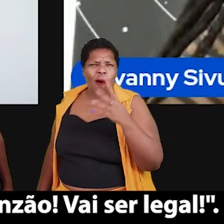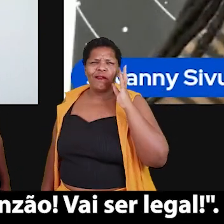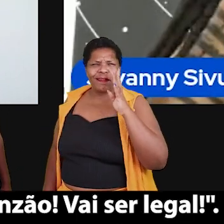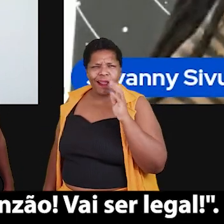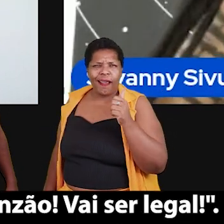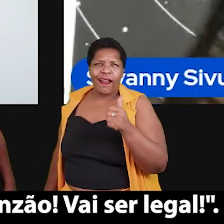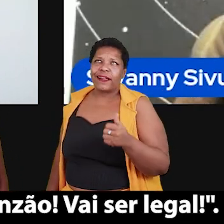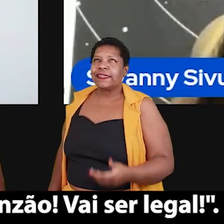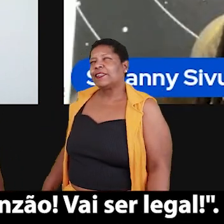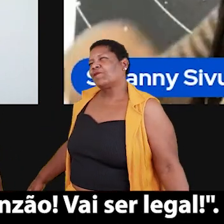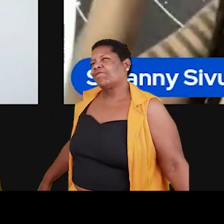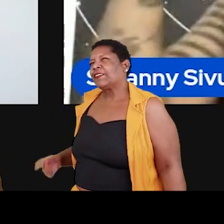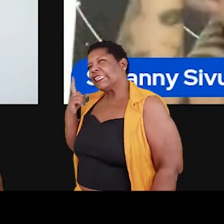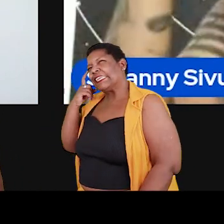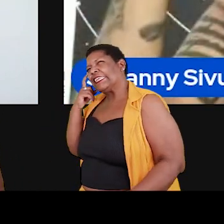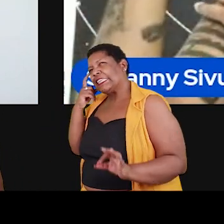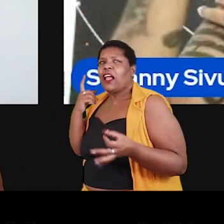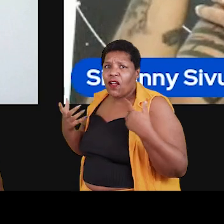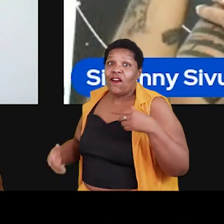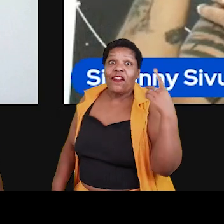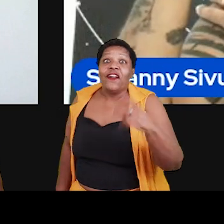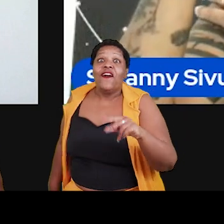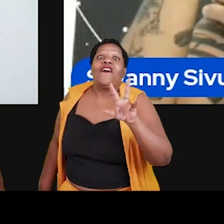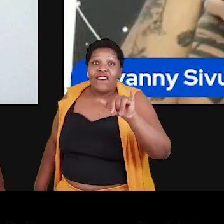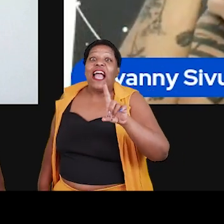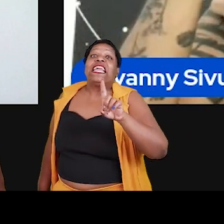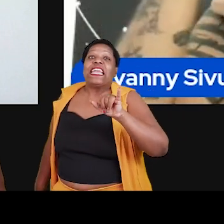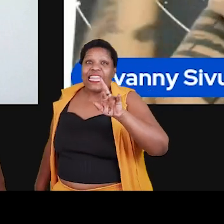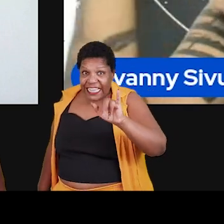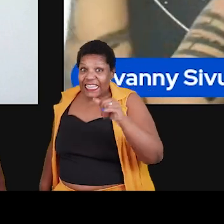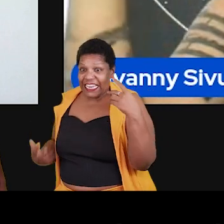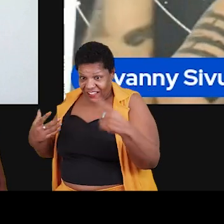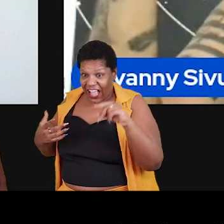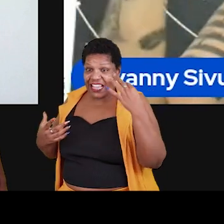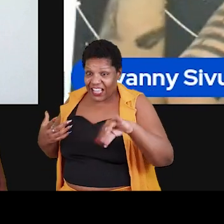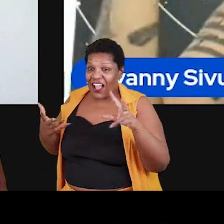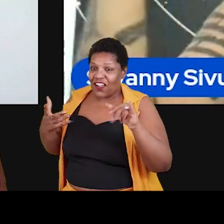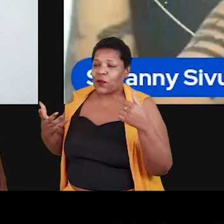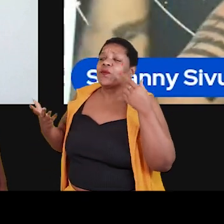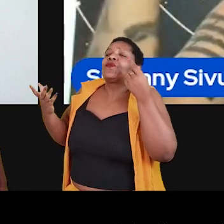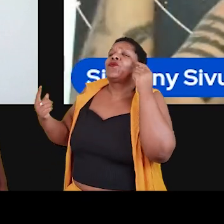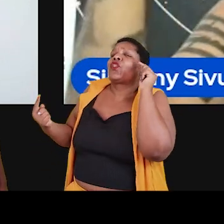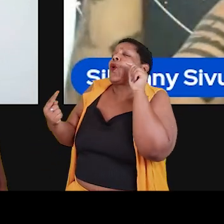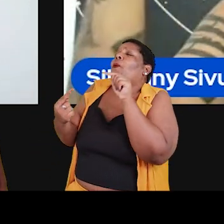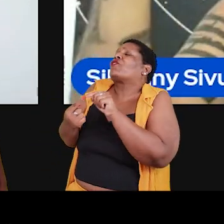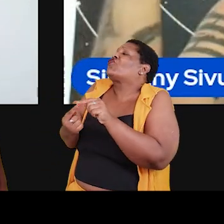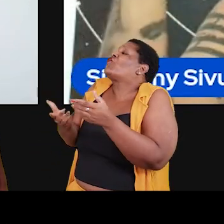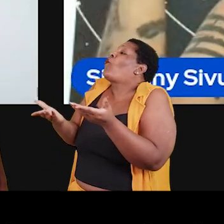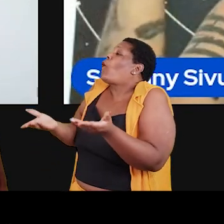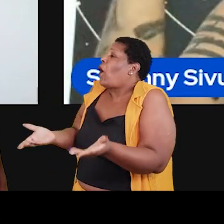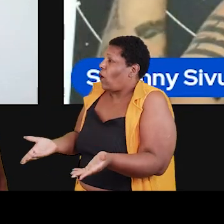legal. E ela, ai, Sil, será que vai dar certo? Eu falei, não, Andri, vai dar certo sim, vamos fazer. E aí, qual era o nosso objetivo ali,